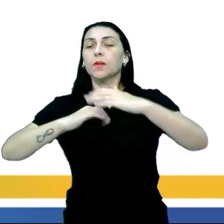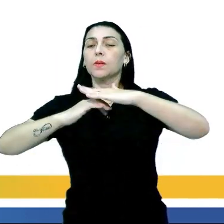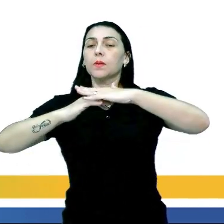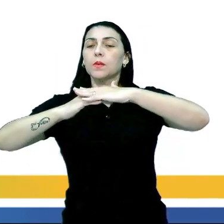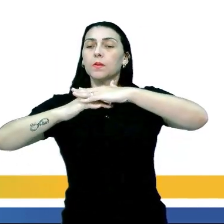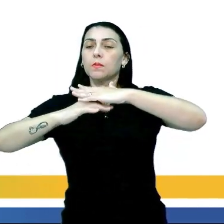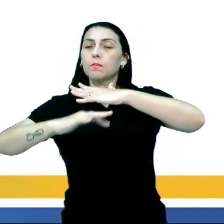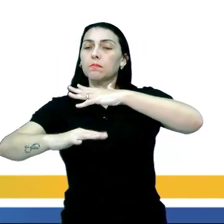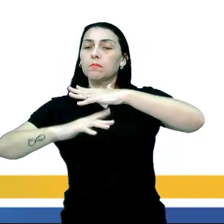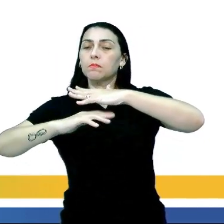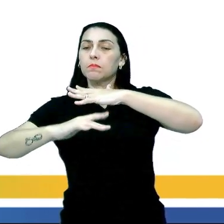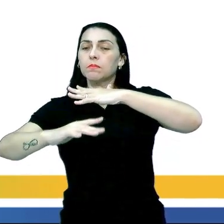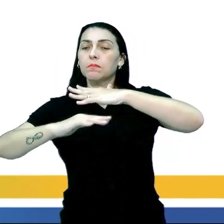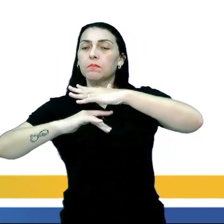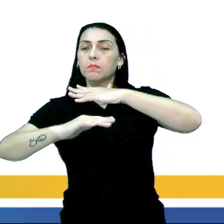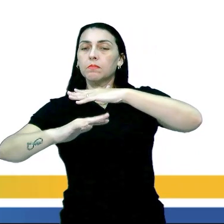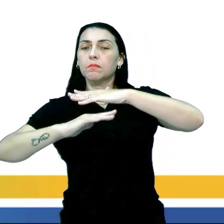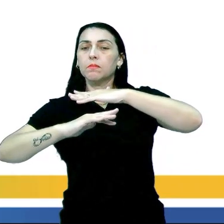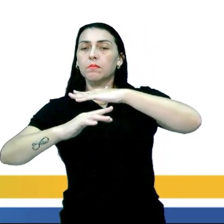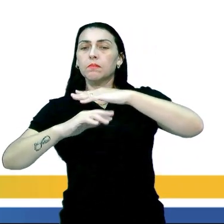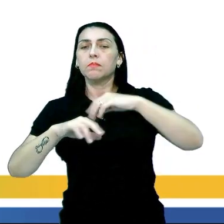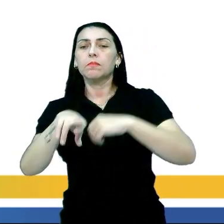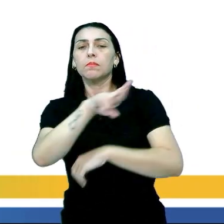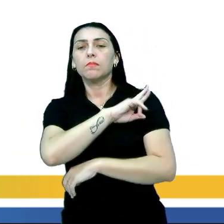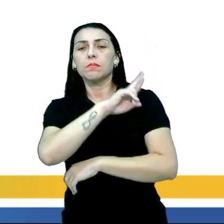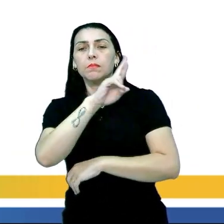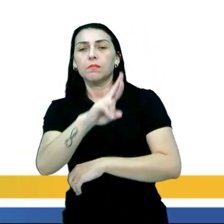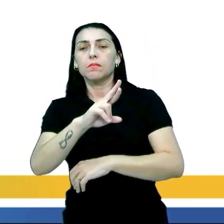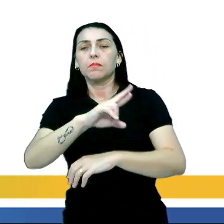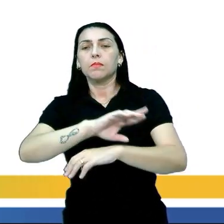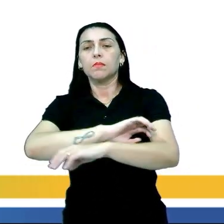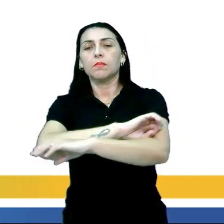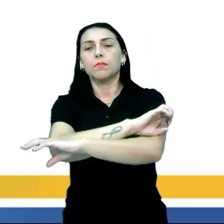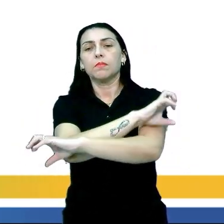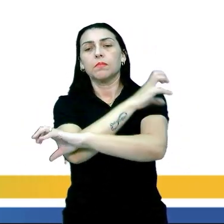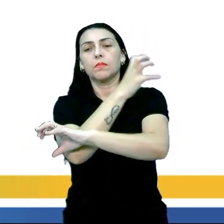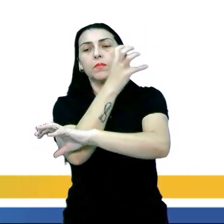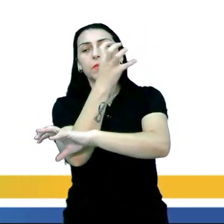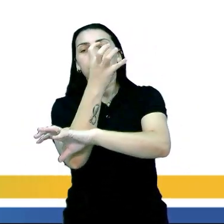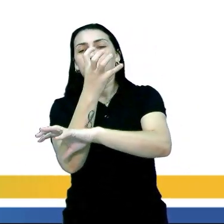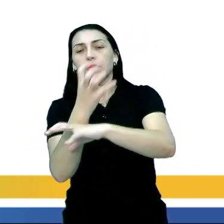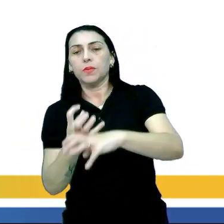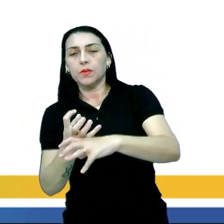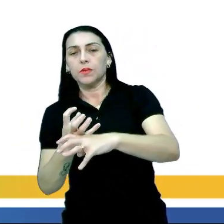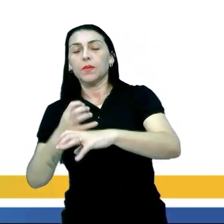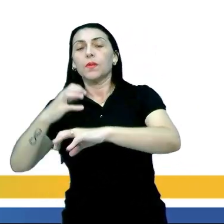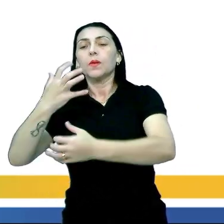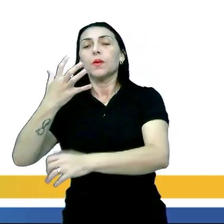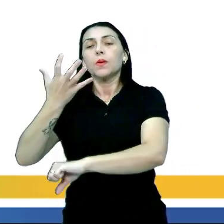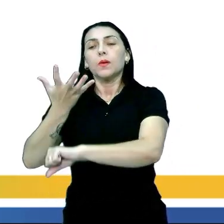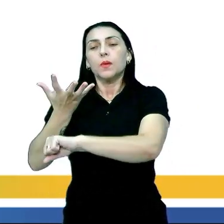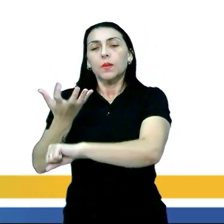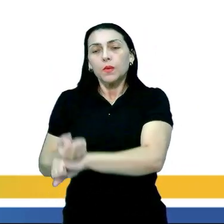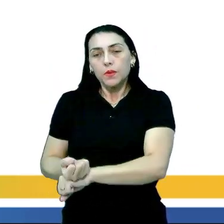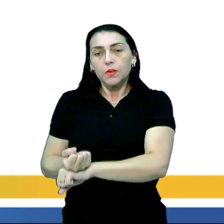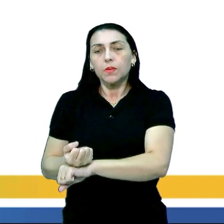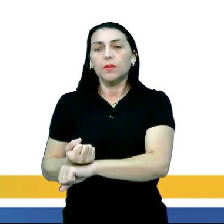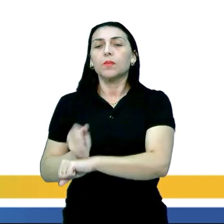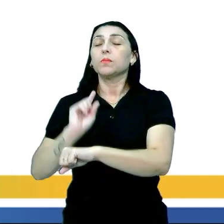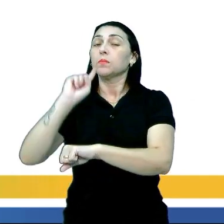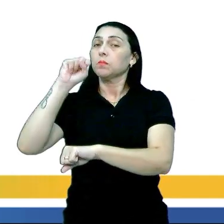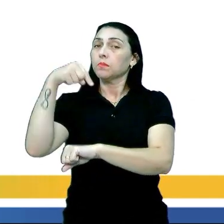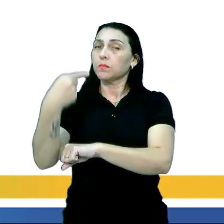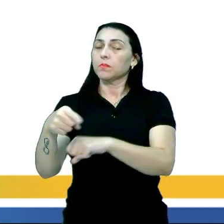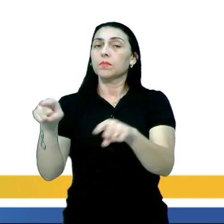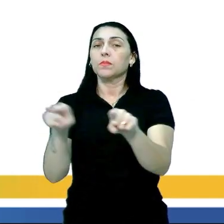pelo Pantanal, a gente tem a área representada aí pelos domínios do Cerrado, domínio da Caatinga, o